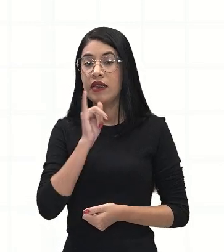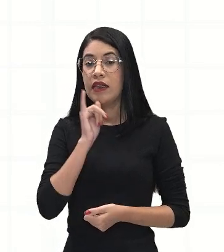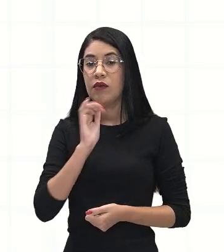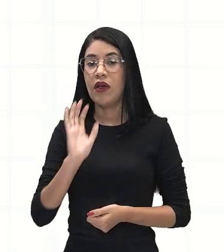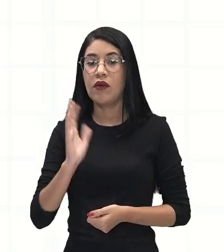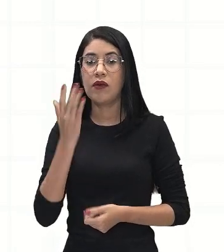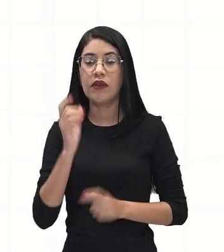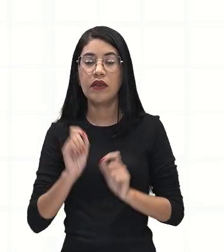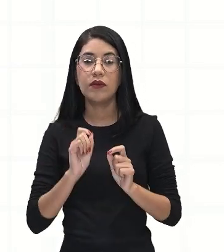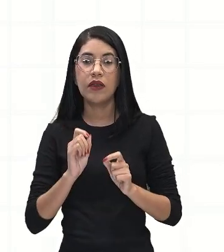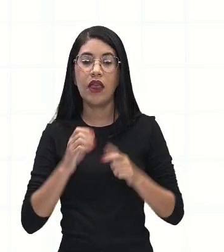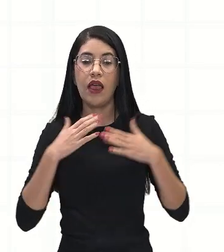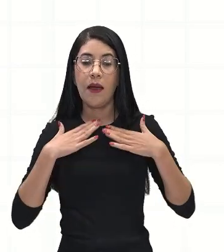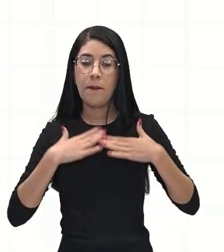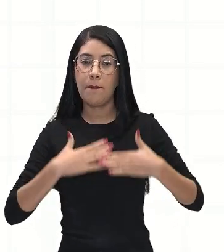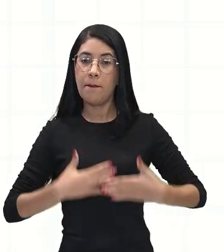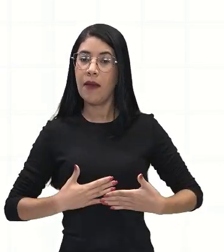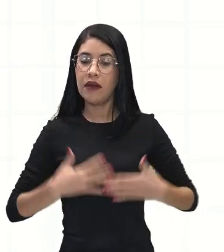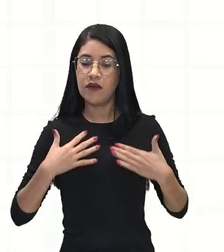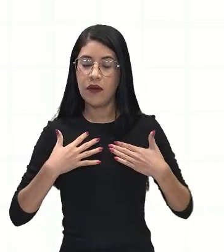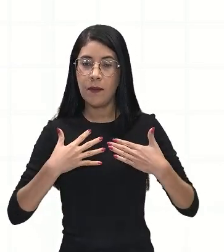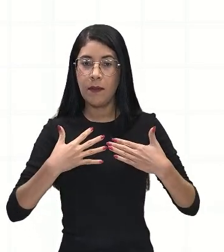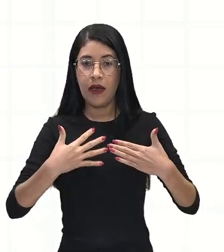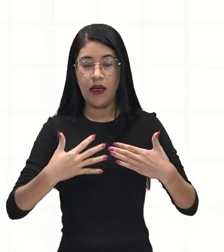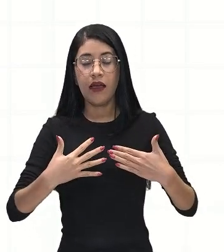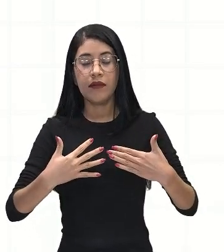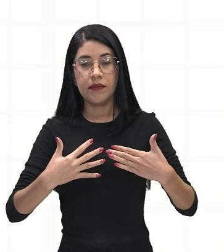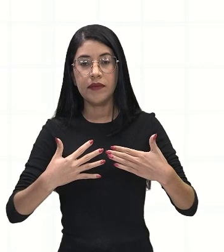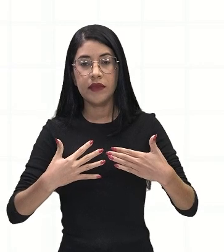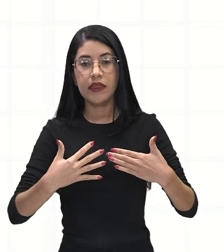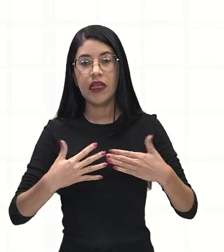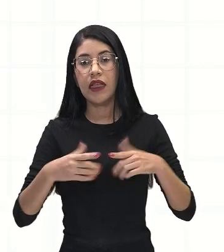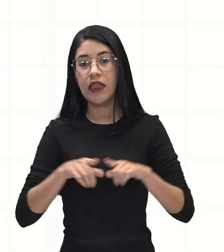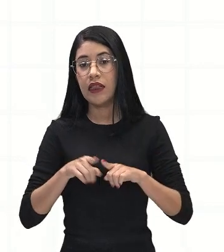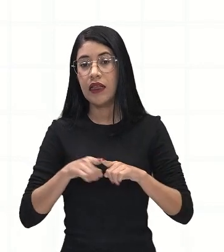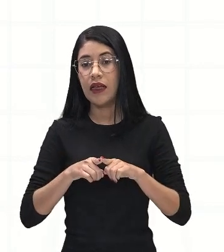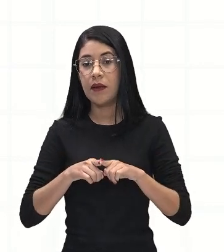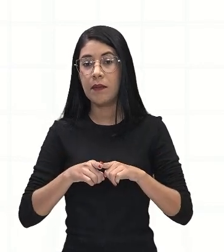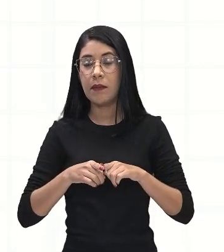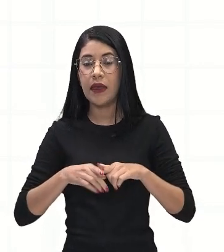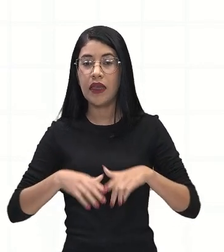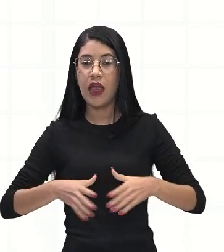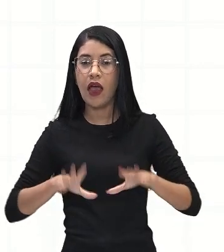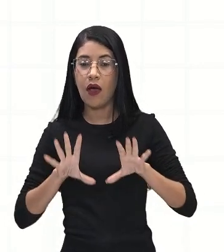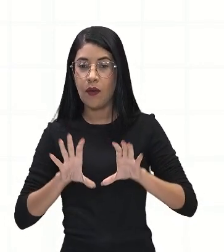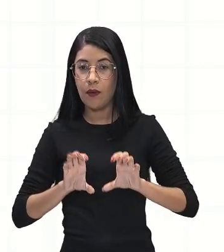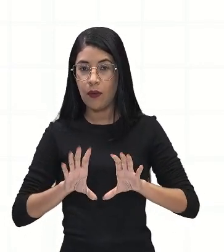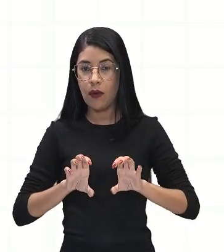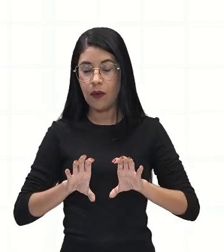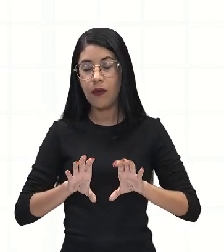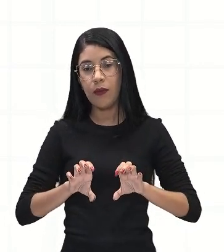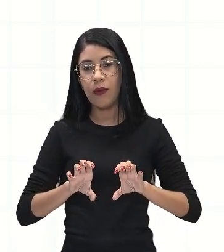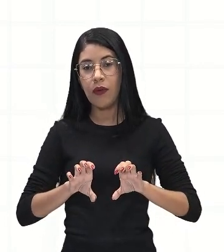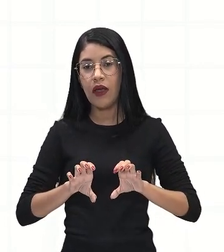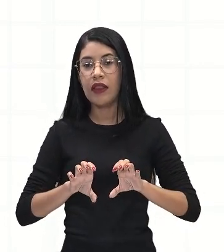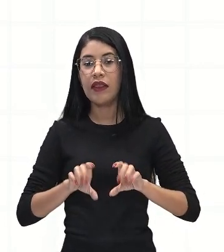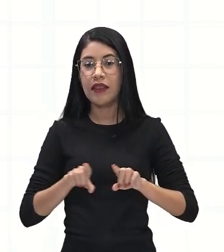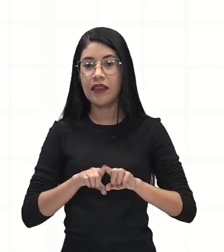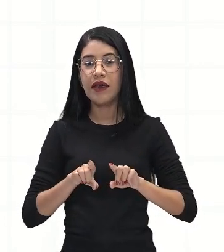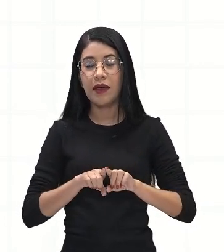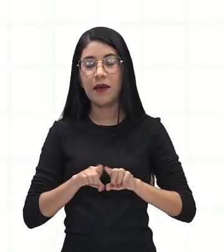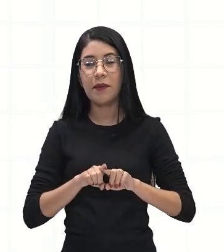o peitoral ele fique mais acentuado, a região aqui das nádegas, dos glúteos, né, fica também